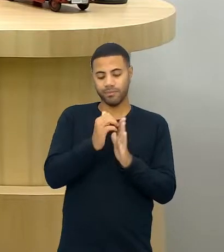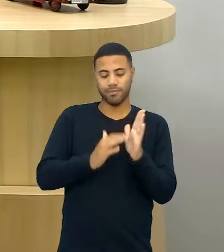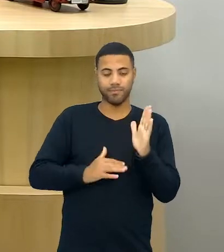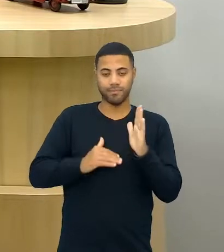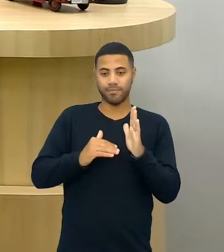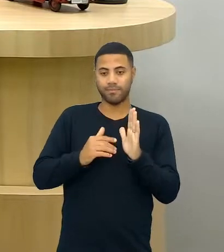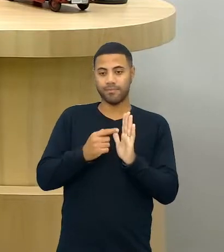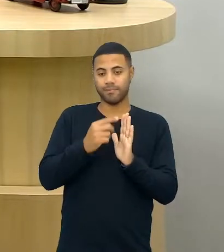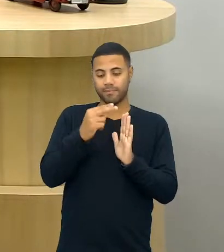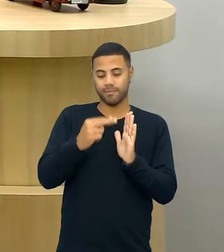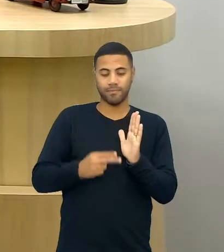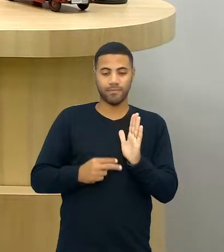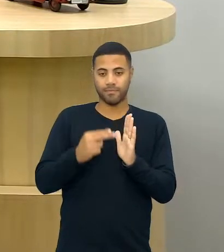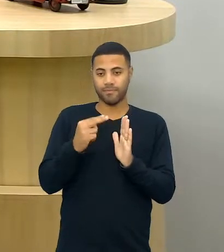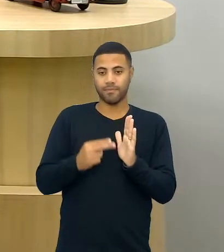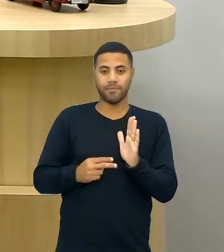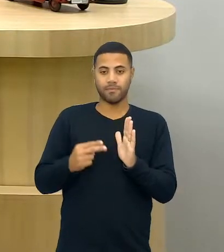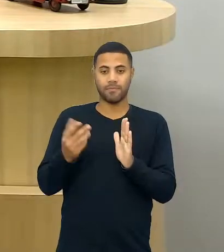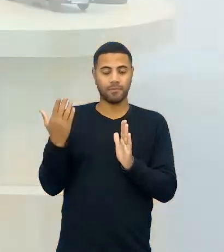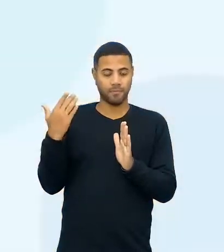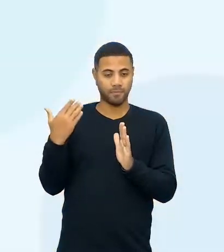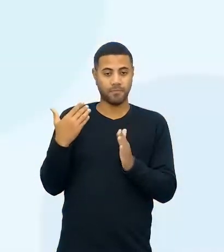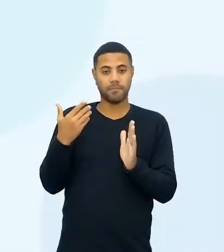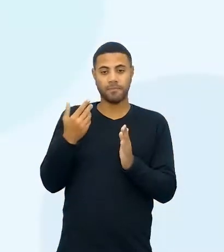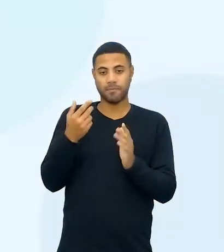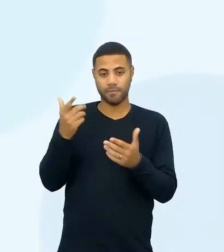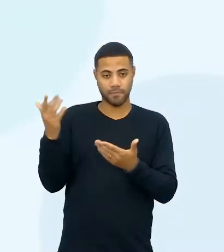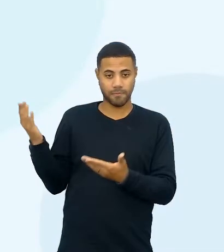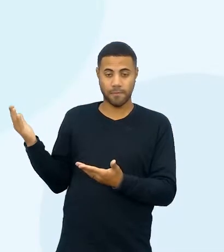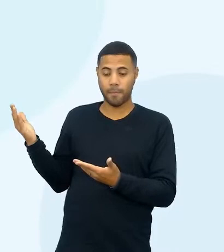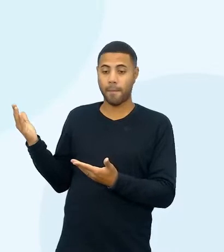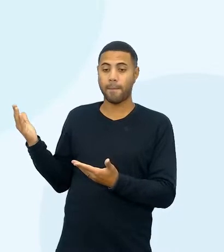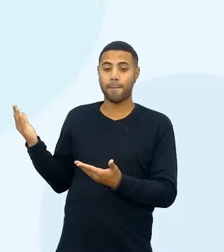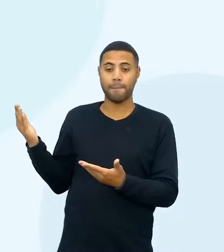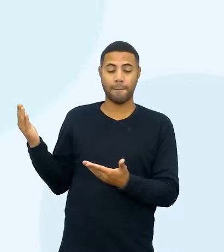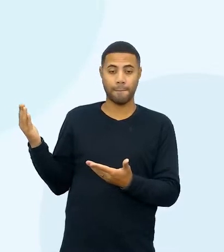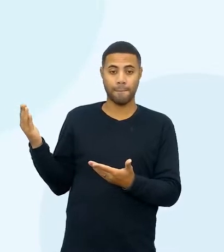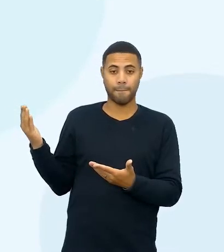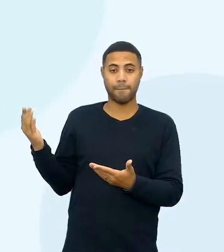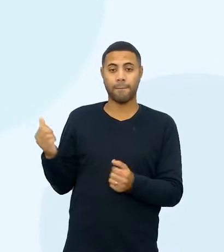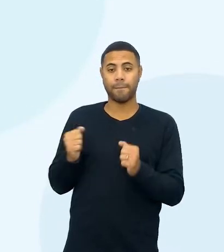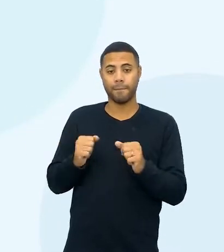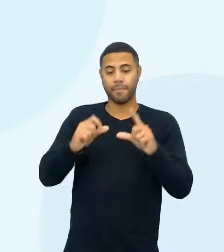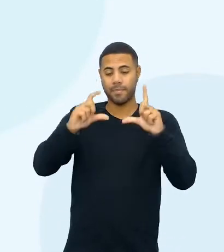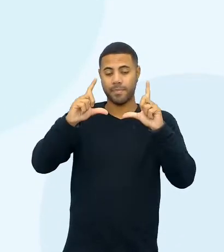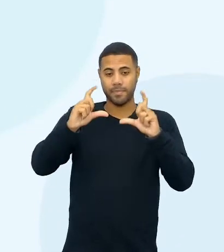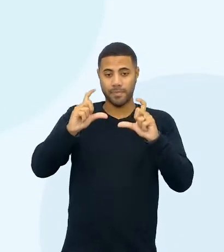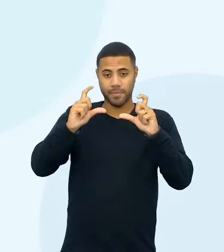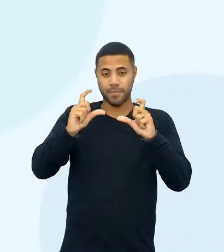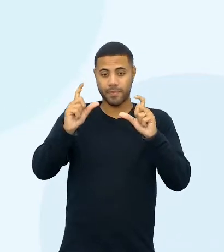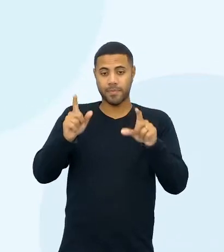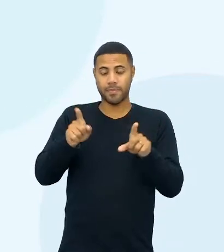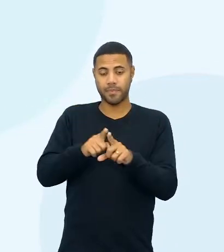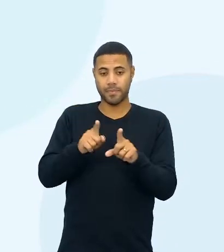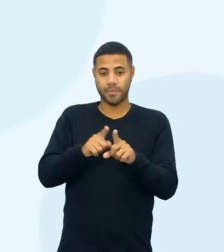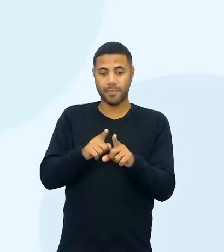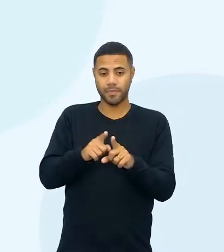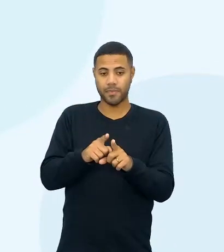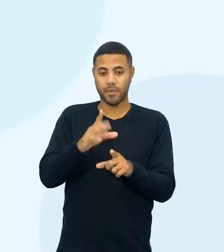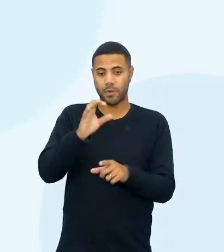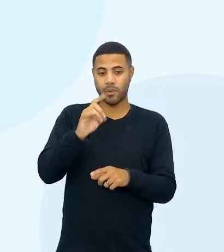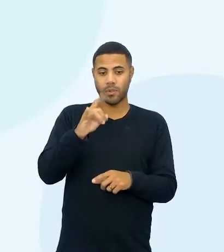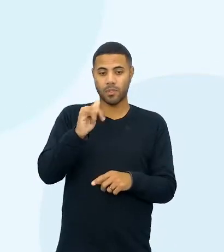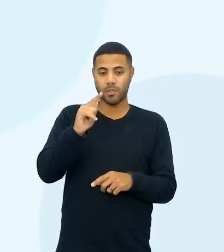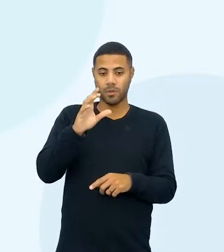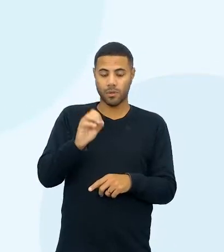já fiz leitura em algumas das aulas, agora fica na tela para que vocês possam dar um print e eu leio o código para